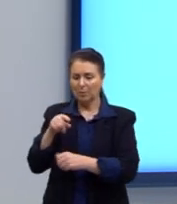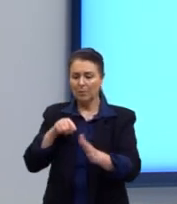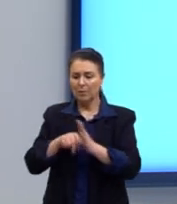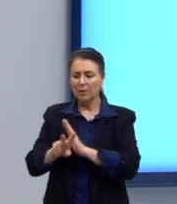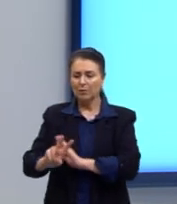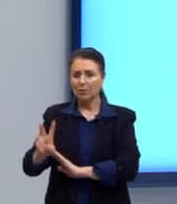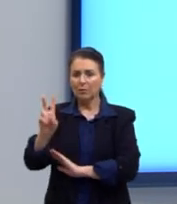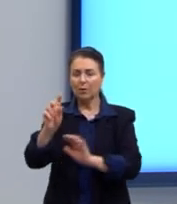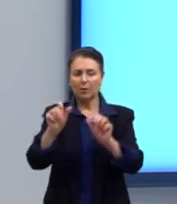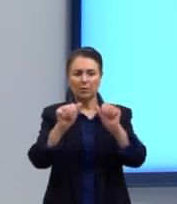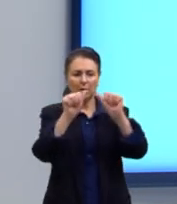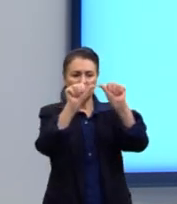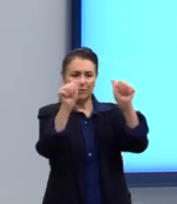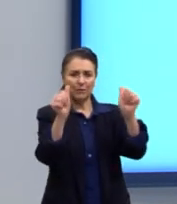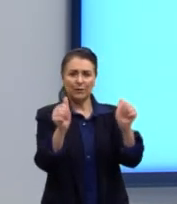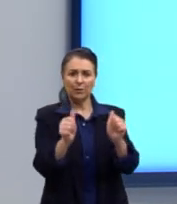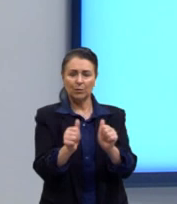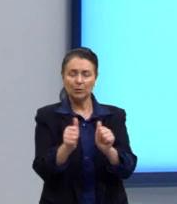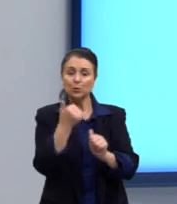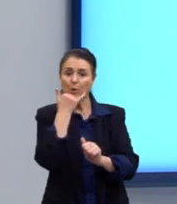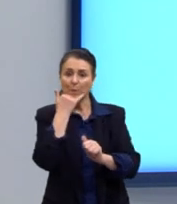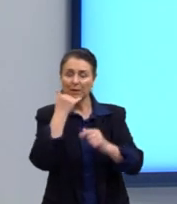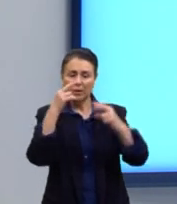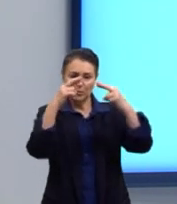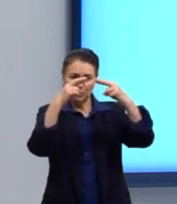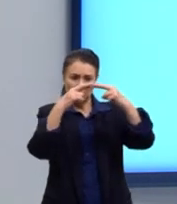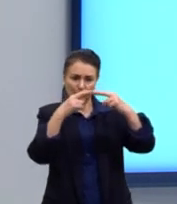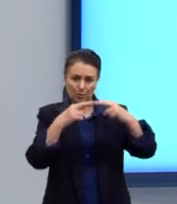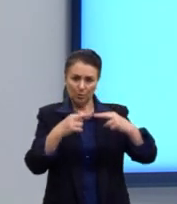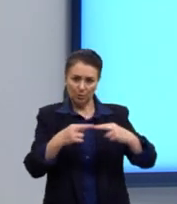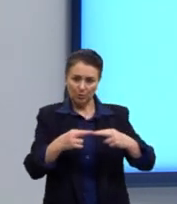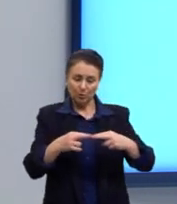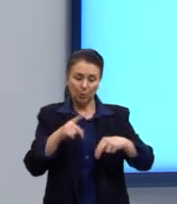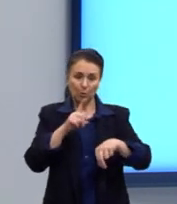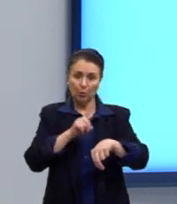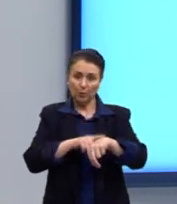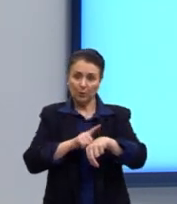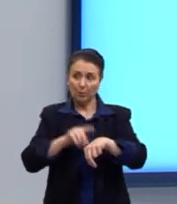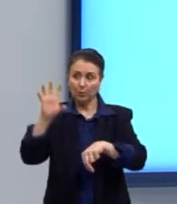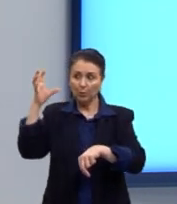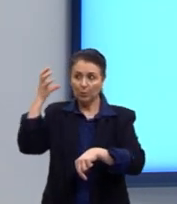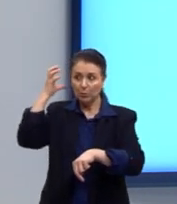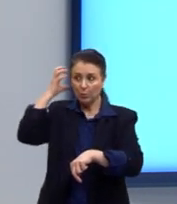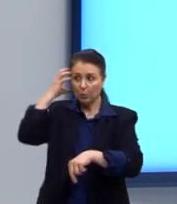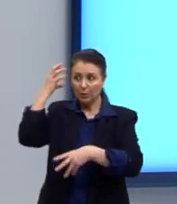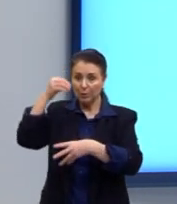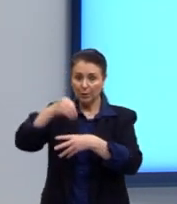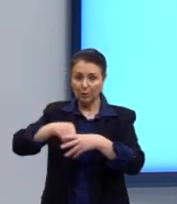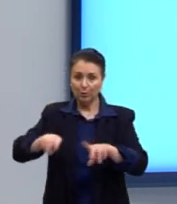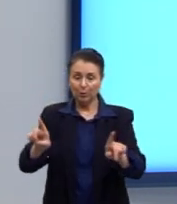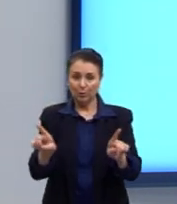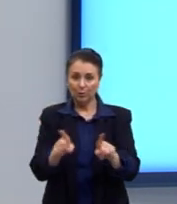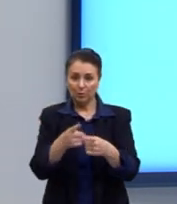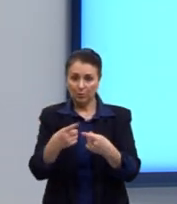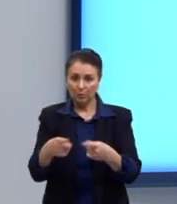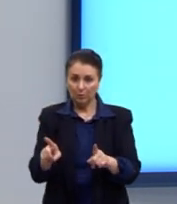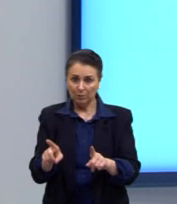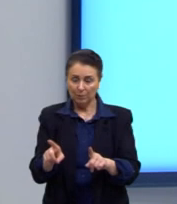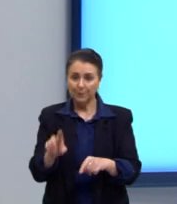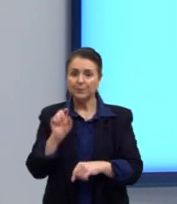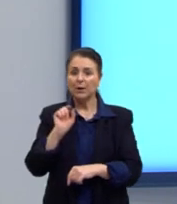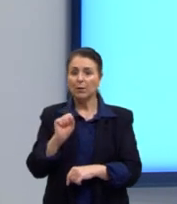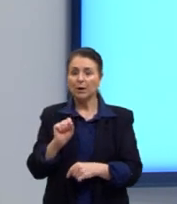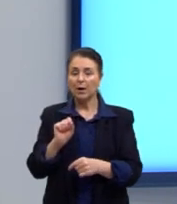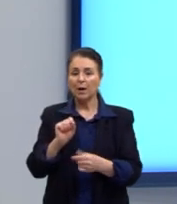das figuras rítmicas elas determinam a duração de cada sonho em uma música ou seja é a